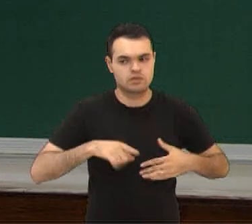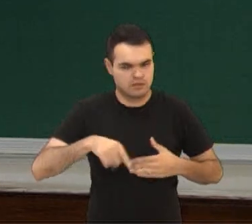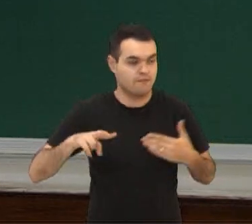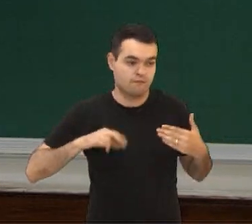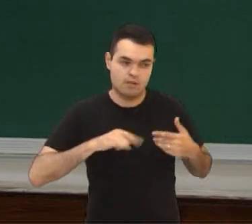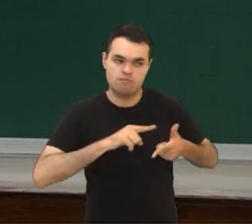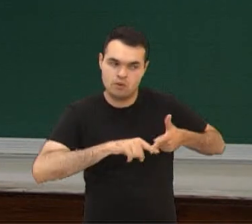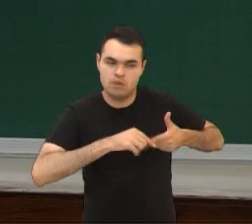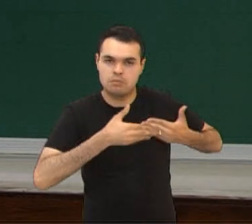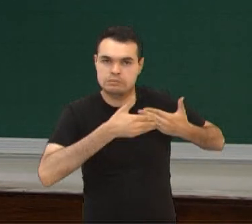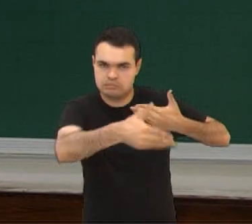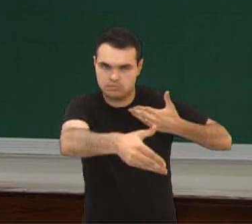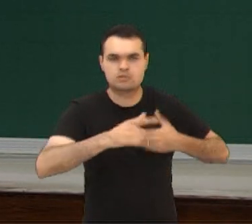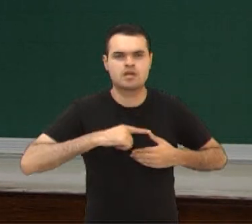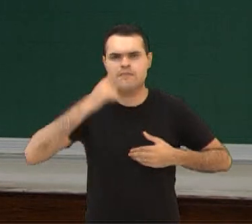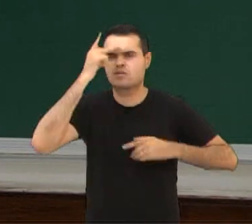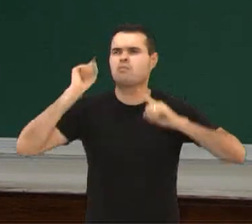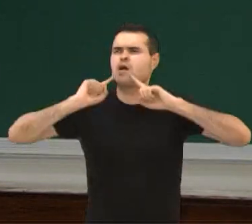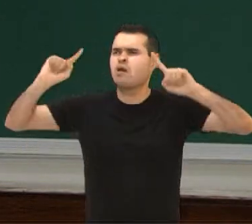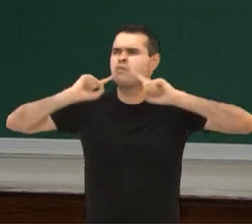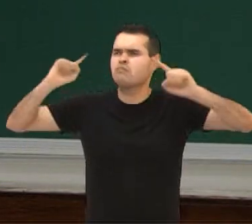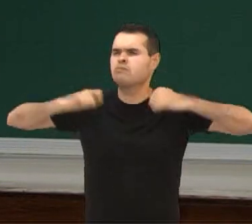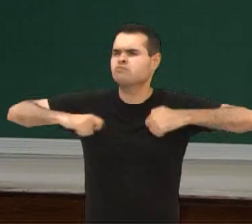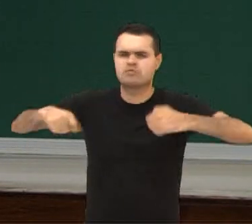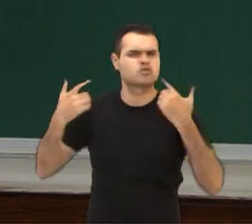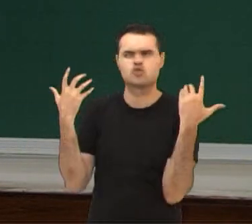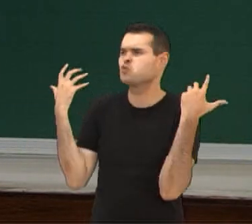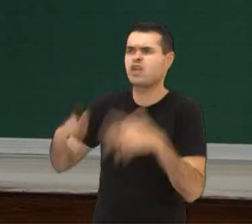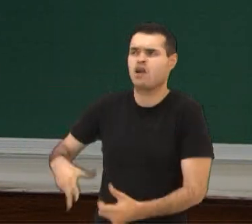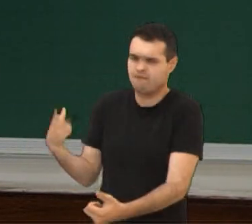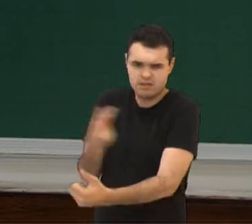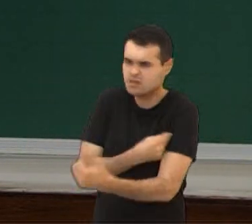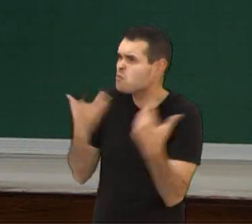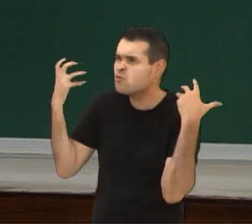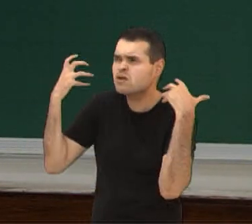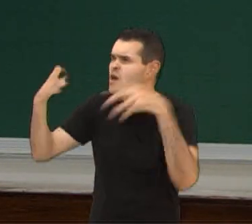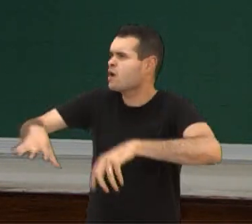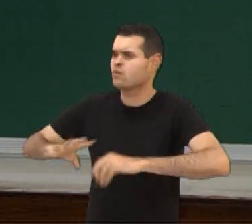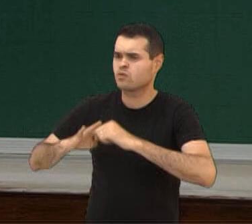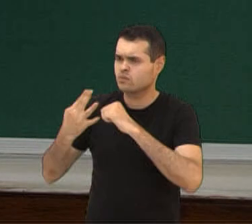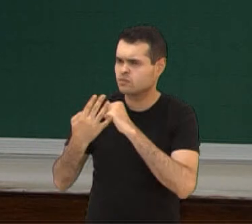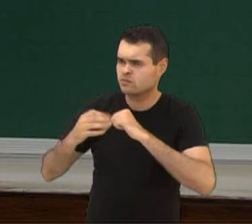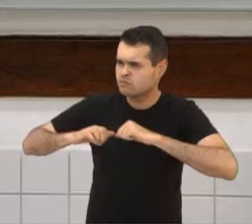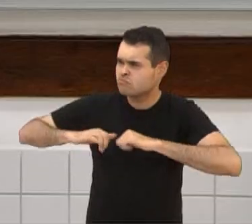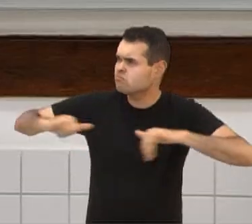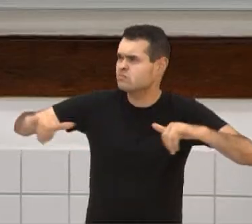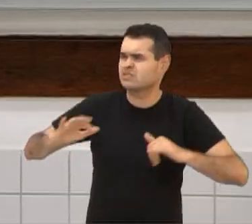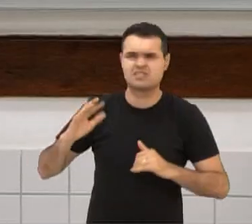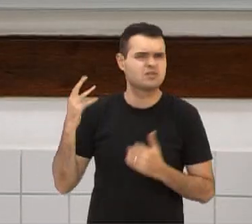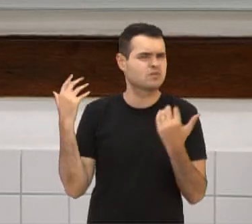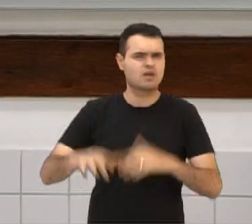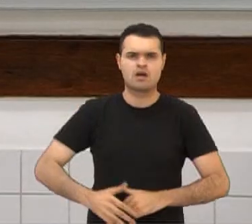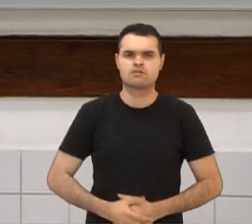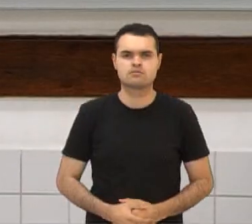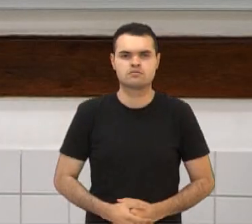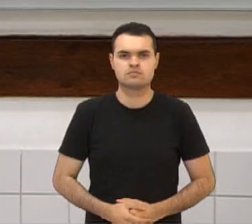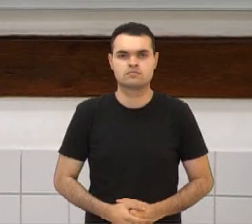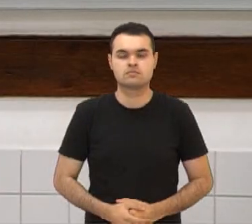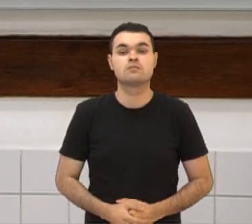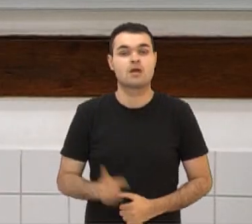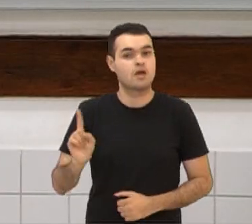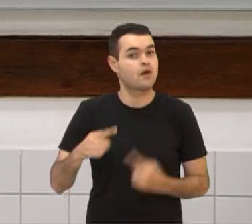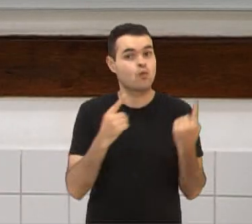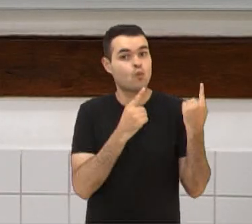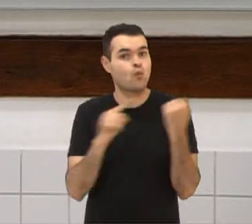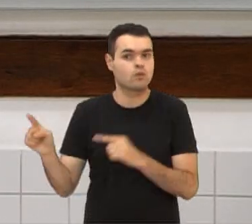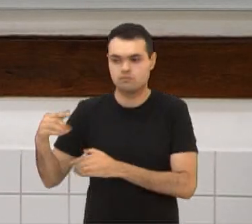Então, pessoas protestando porque não querem tomar vacina contra o coronavírus. Então, veja só, né? Um movimento contra todo